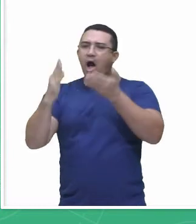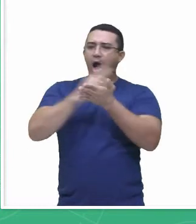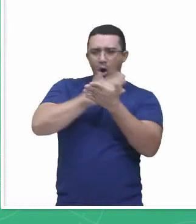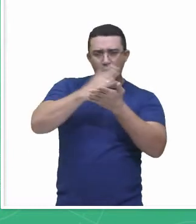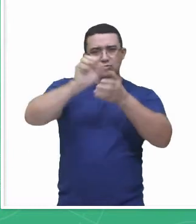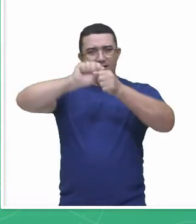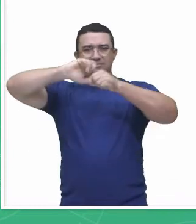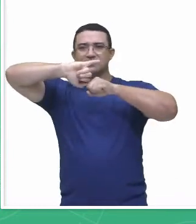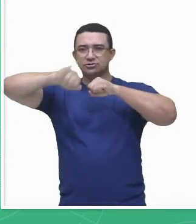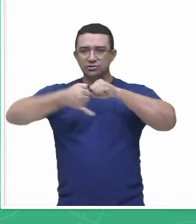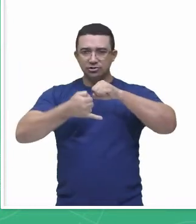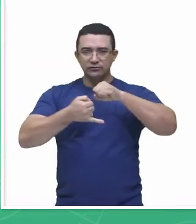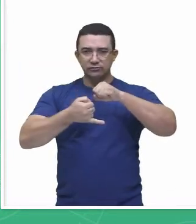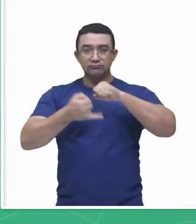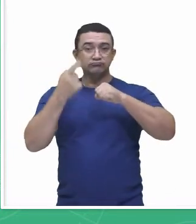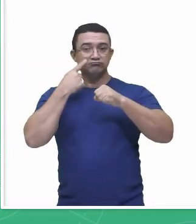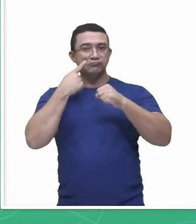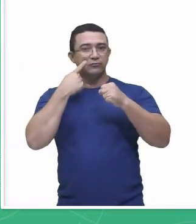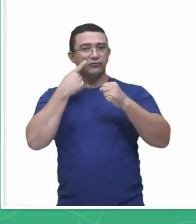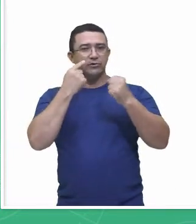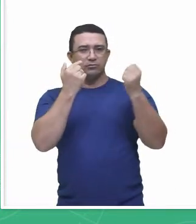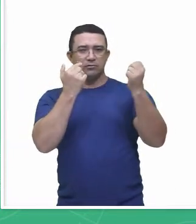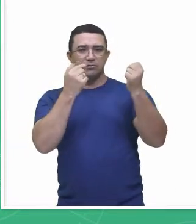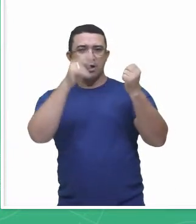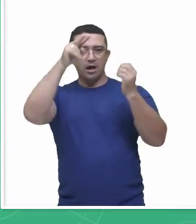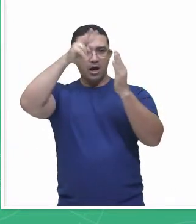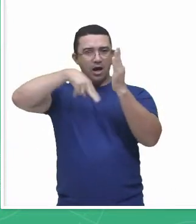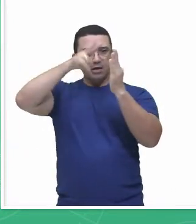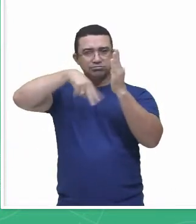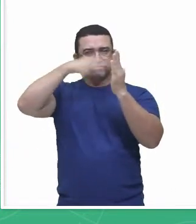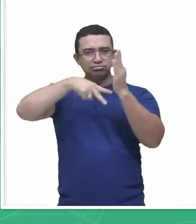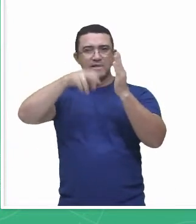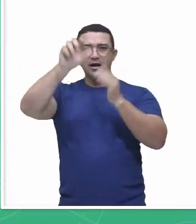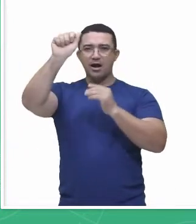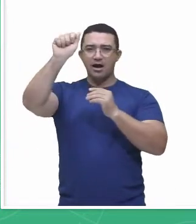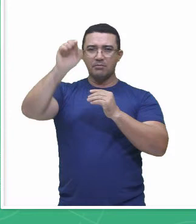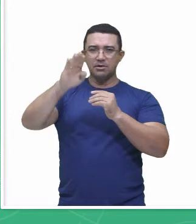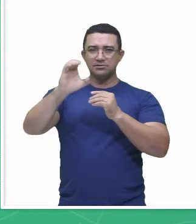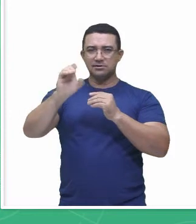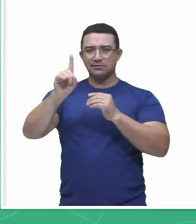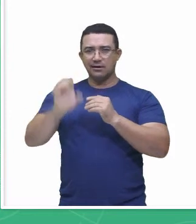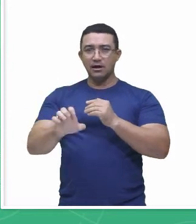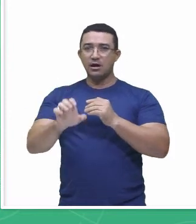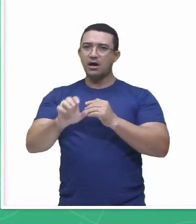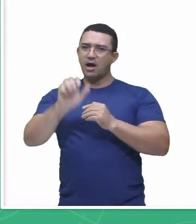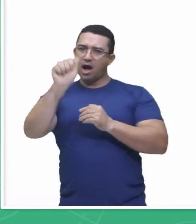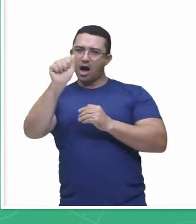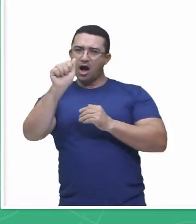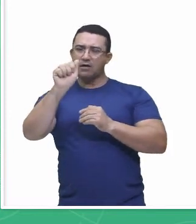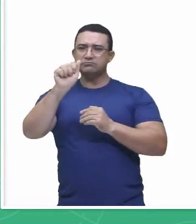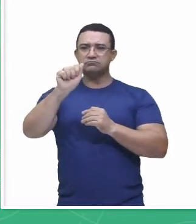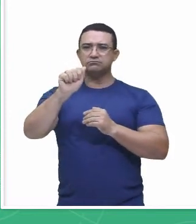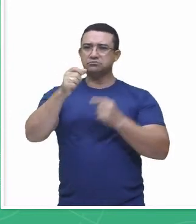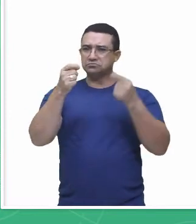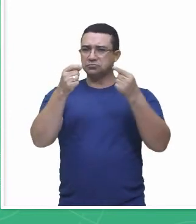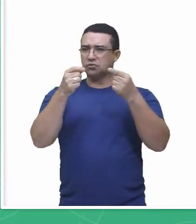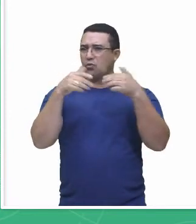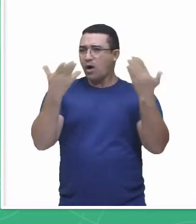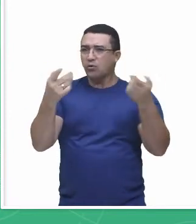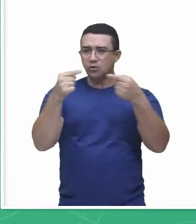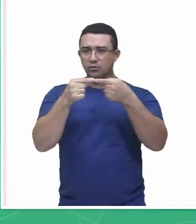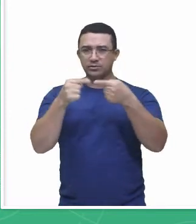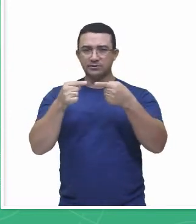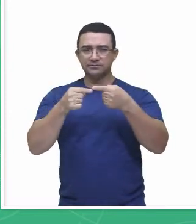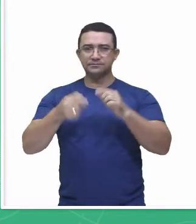aqui. E nós vamos, então, para as opções, para as alternativas. Na letra A, nós temos neighbor, he, big.